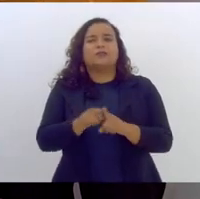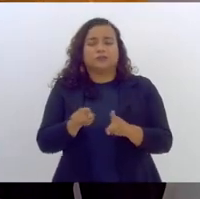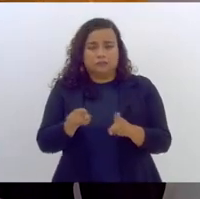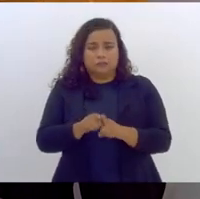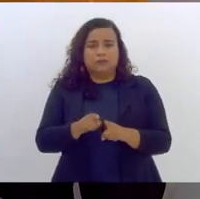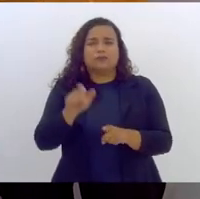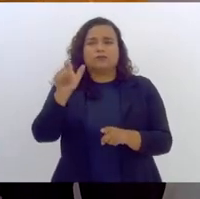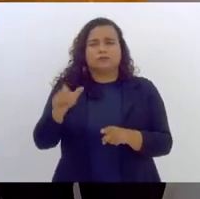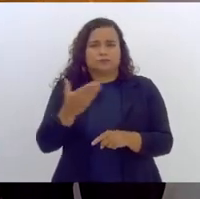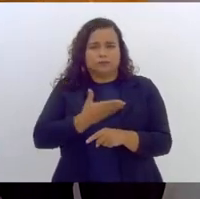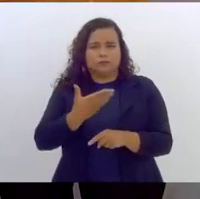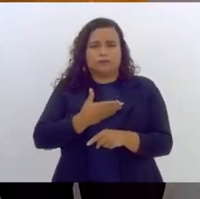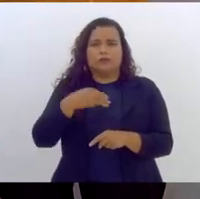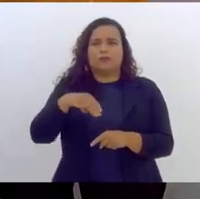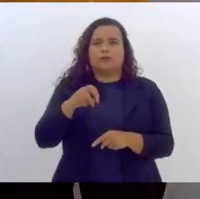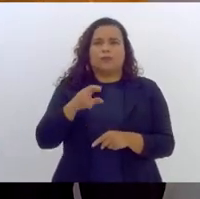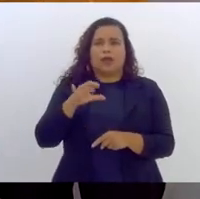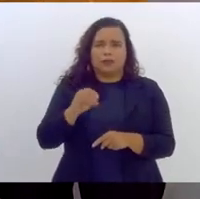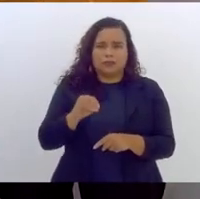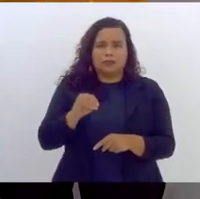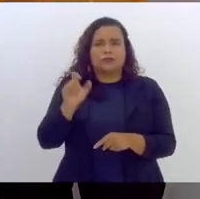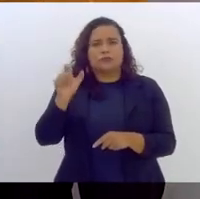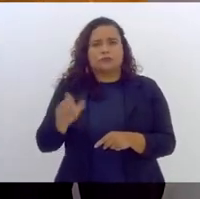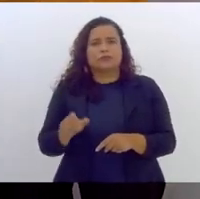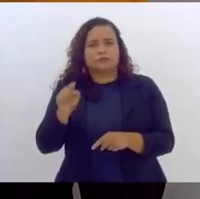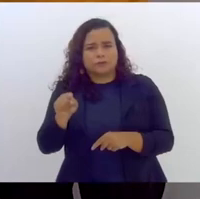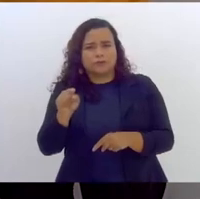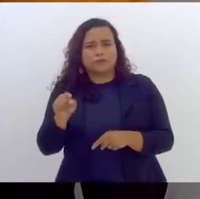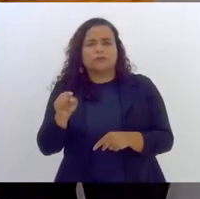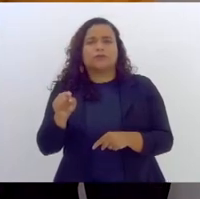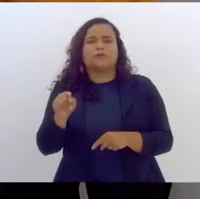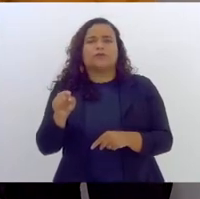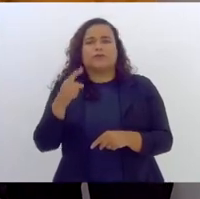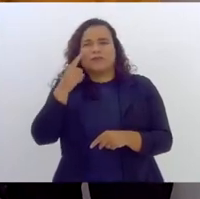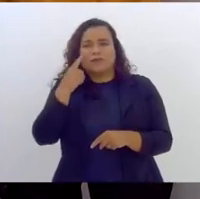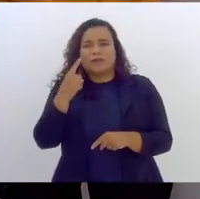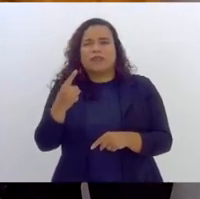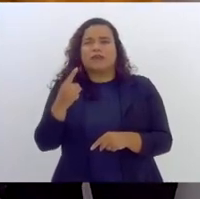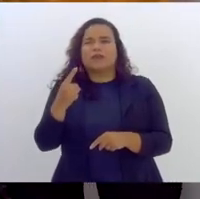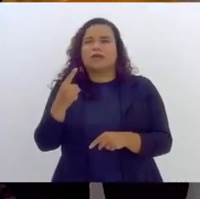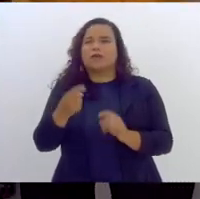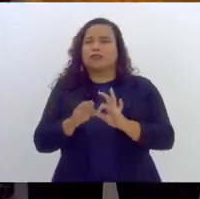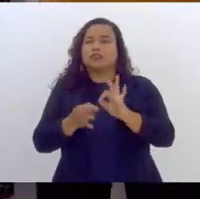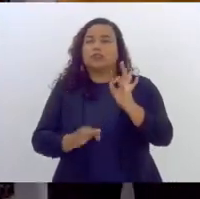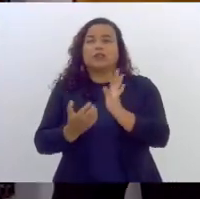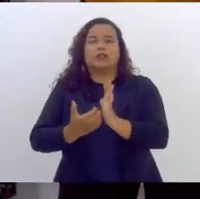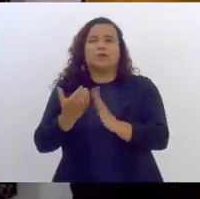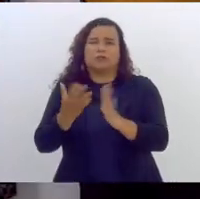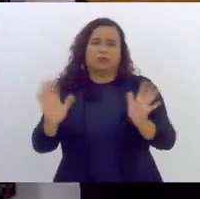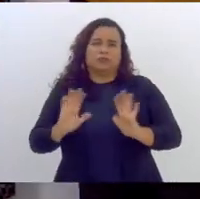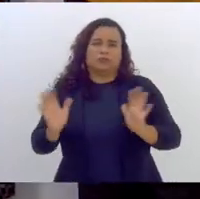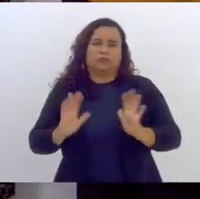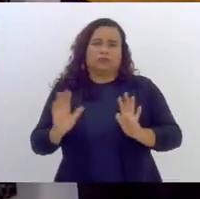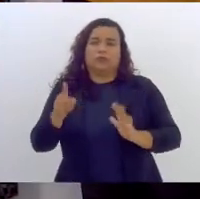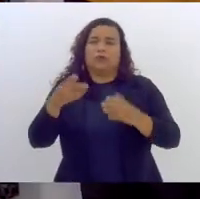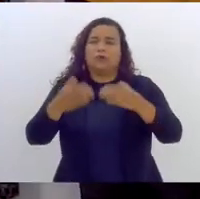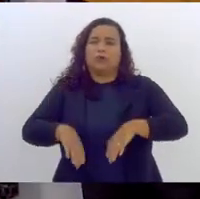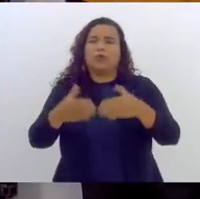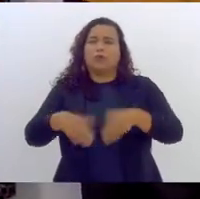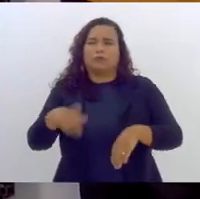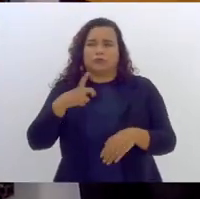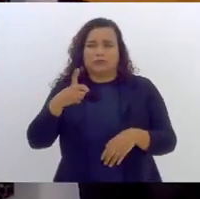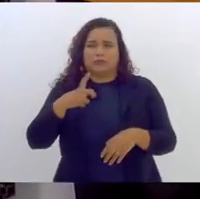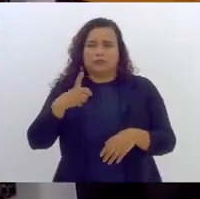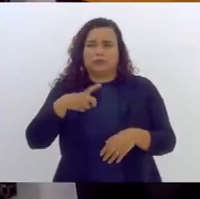Garcia meu xará também Deputado Márcio Gualberto é para não me estender muito o que nós precisamos do concurso oficial de cartório